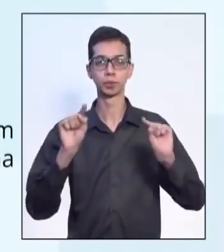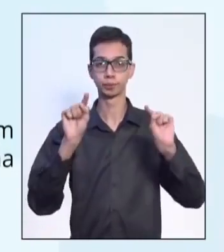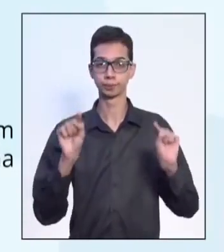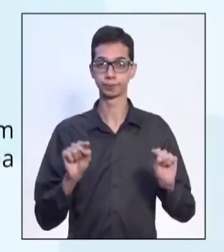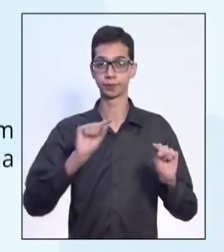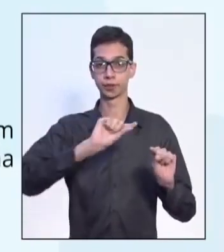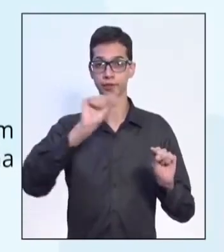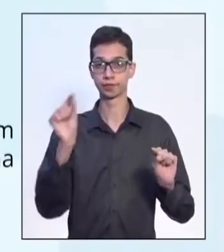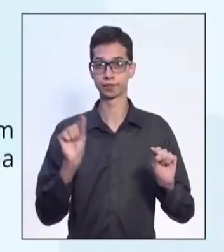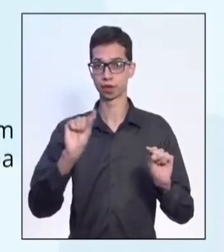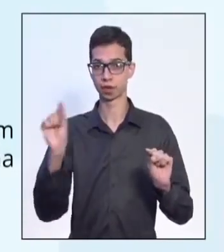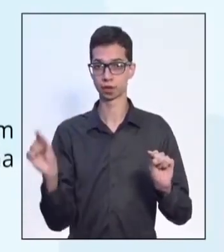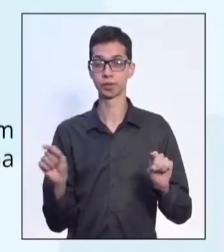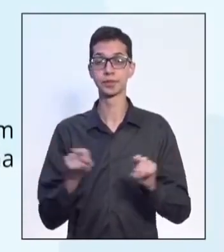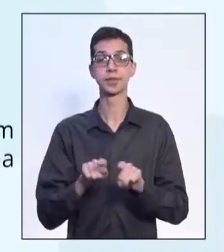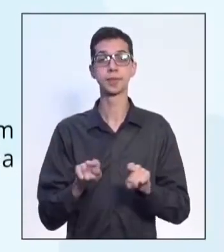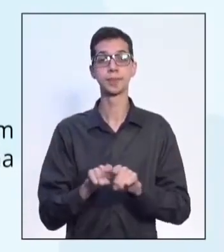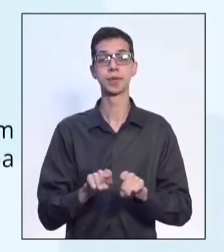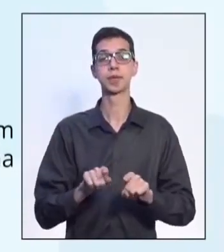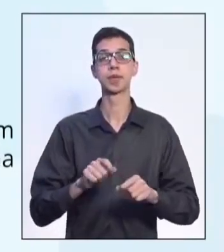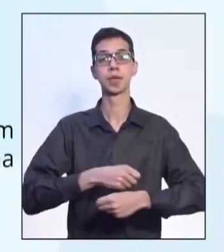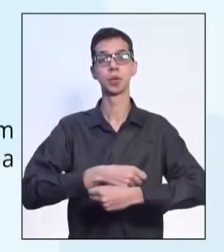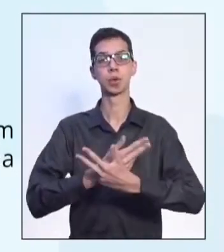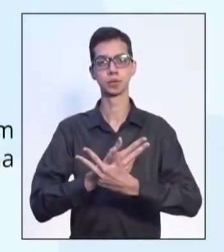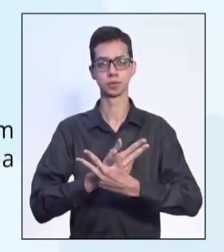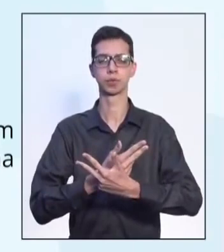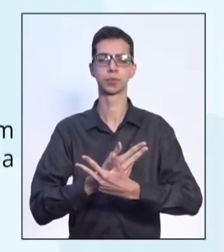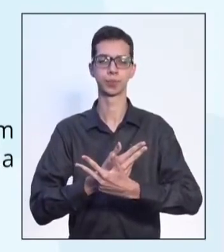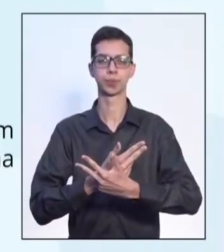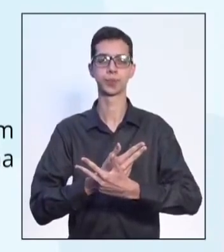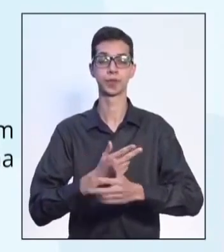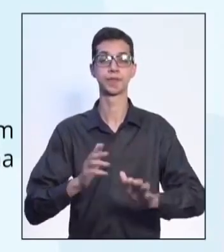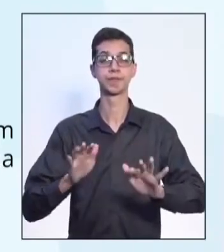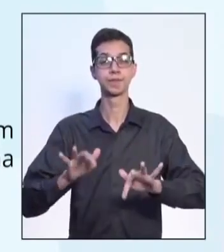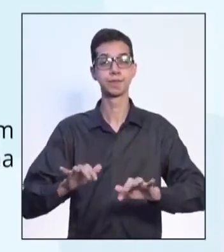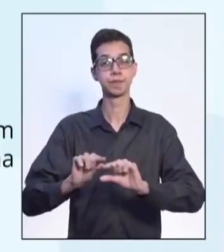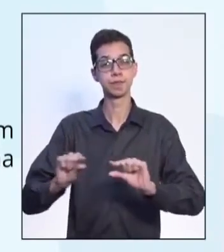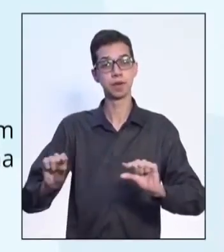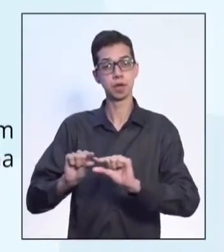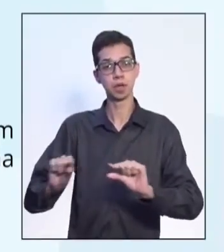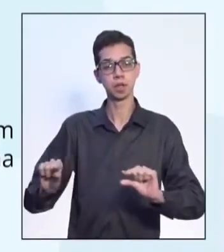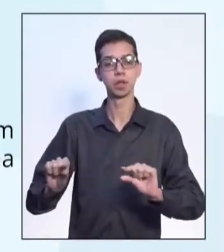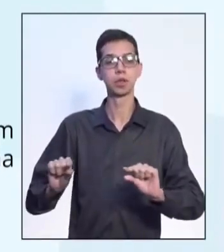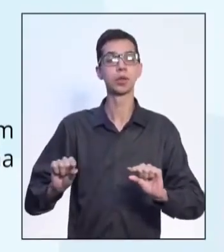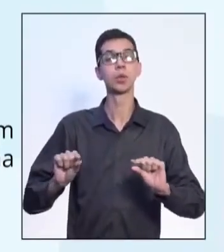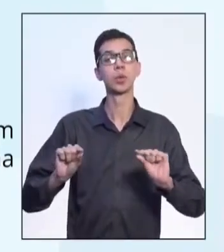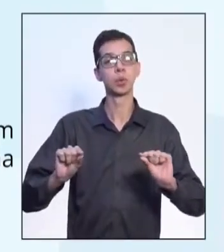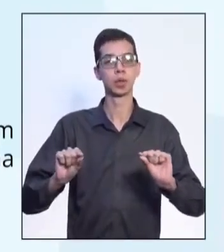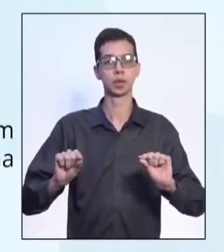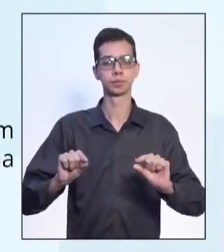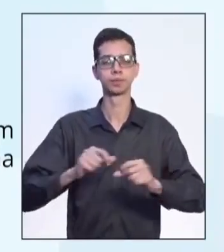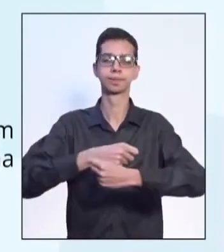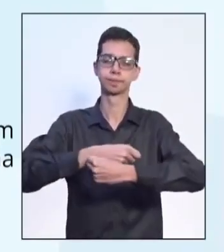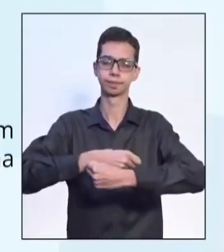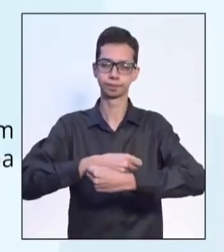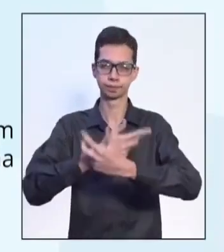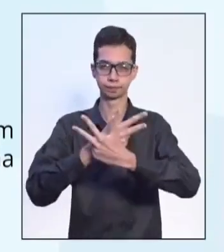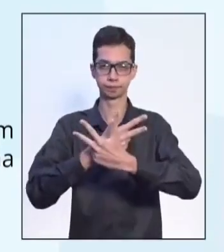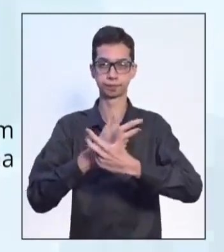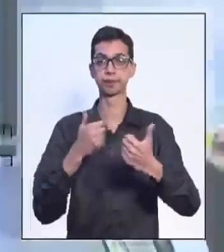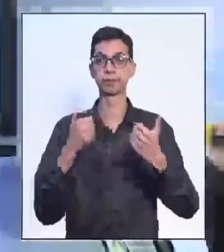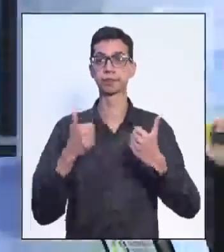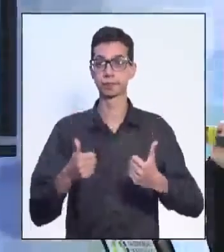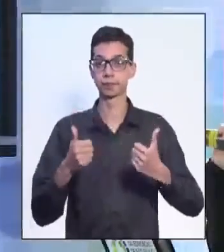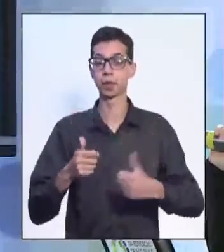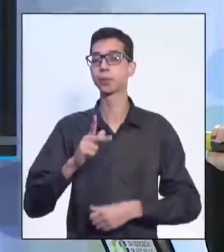e a equação final desta equação polinomial de grau 3. Muito bem,